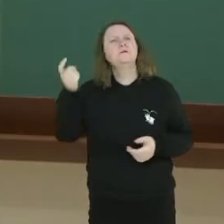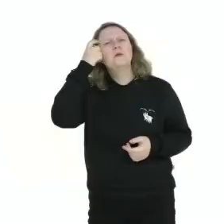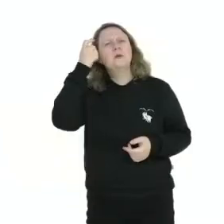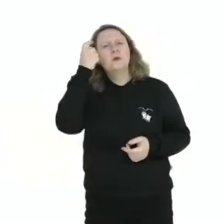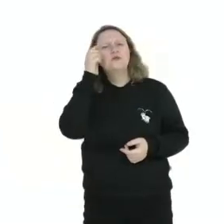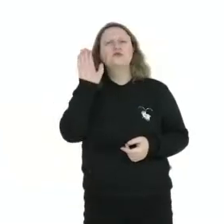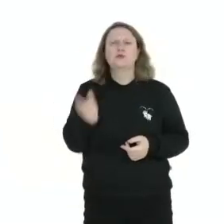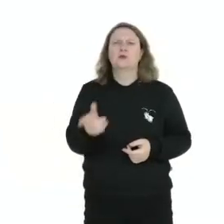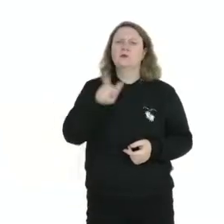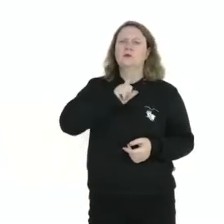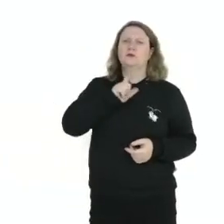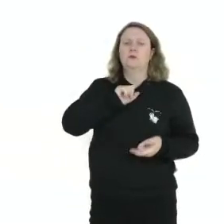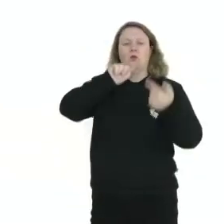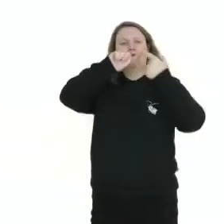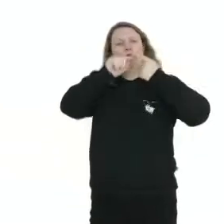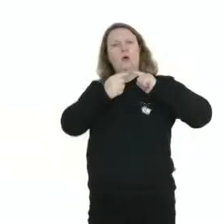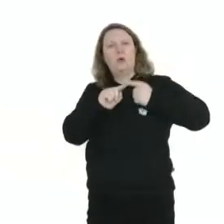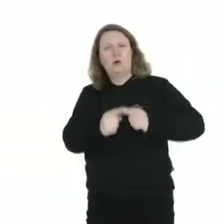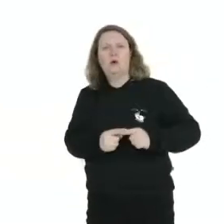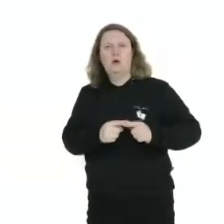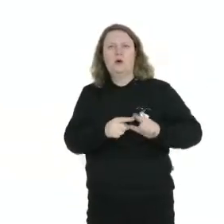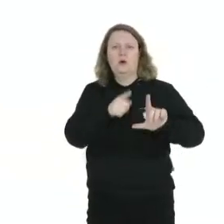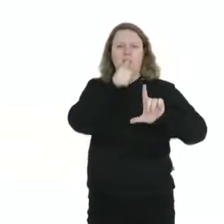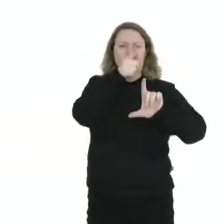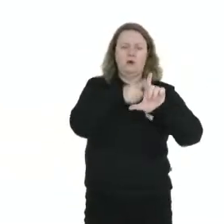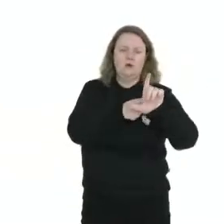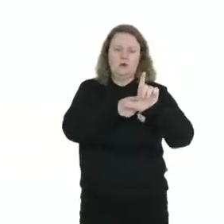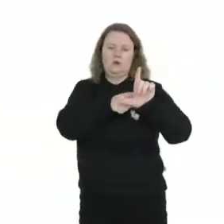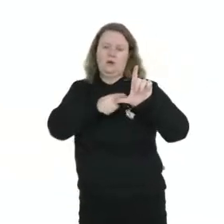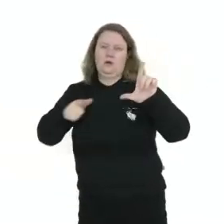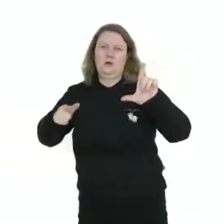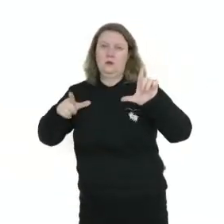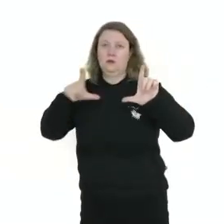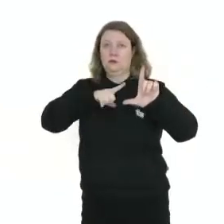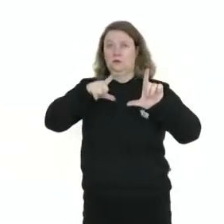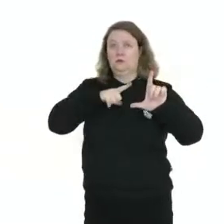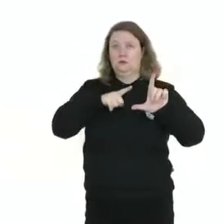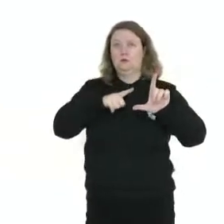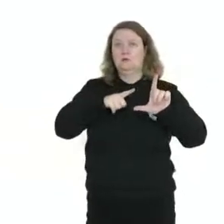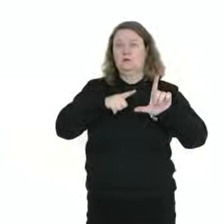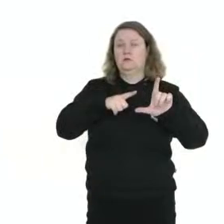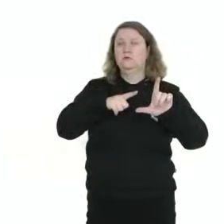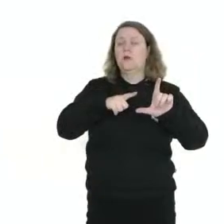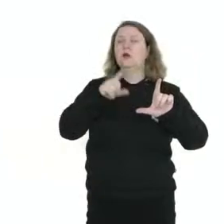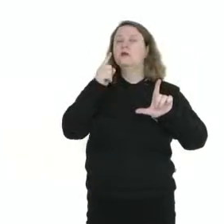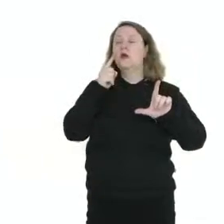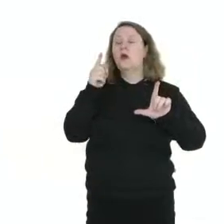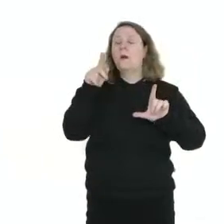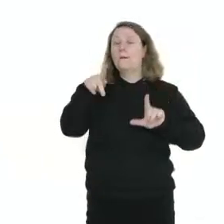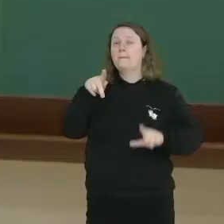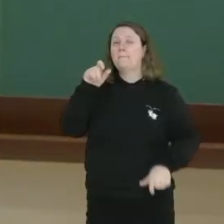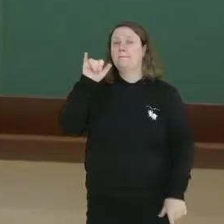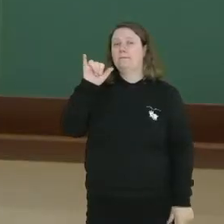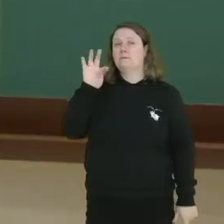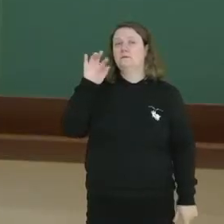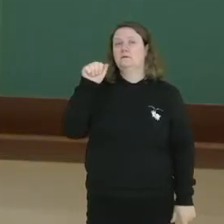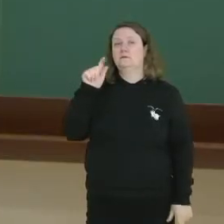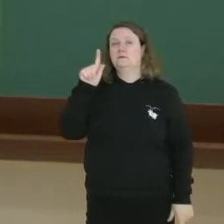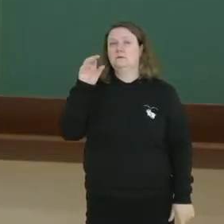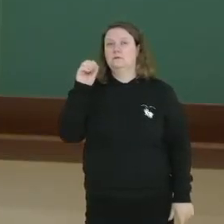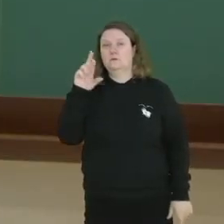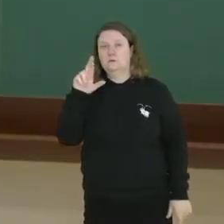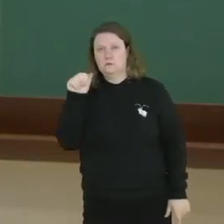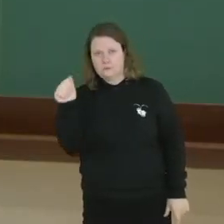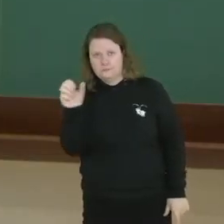que existe uma relação entre os lados de um triângulo retângulo, que é o teorema de Pitágoras. Nós temos uma relação. A hipotenusa